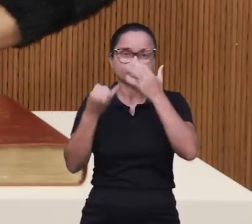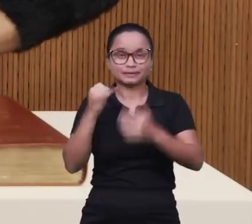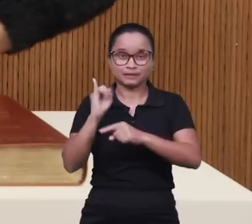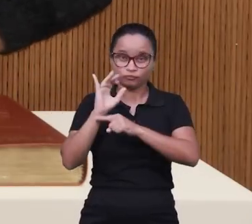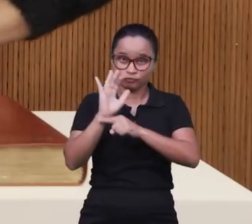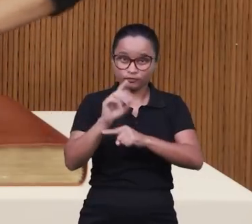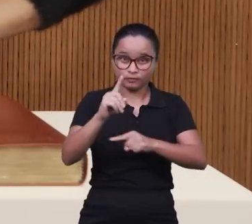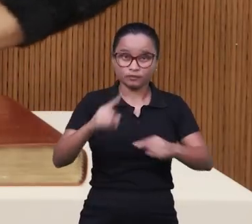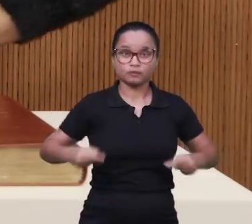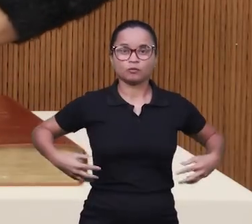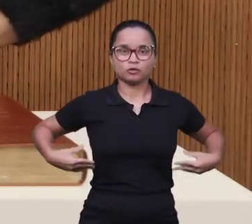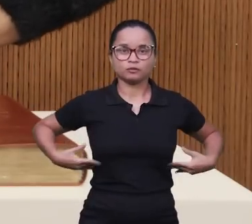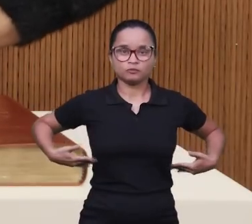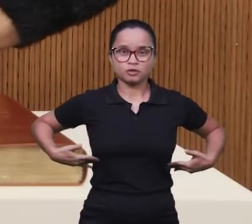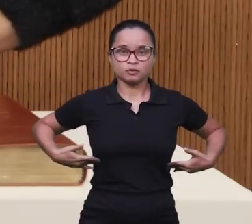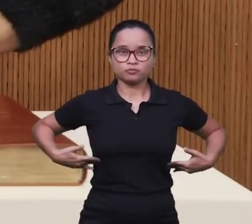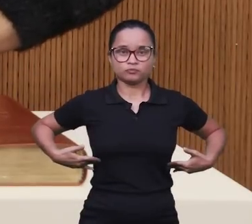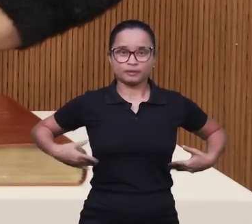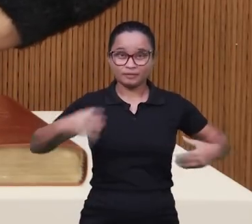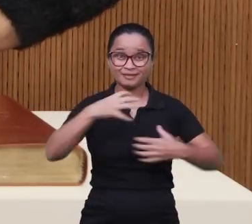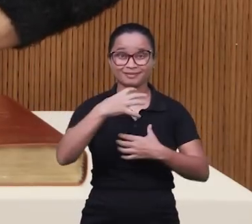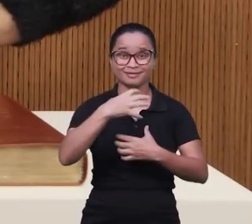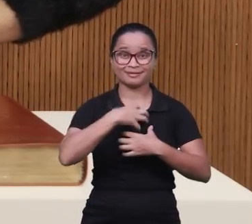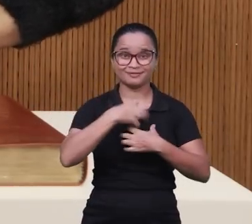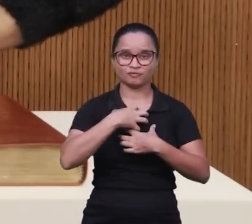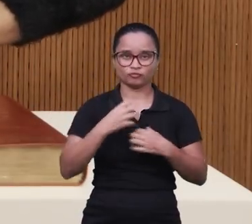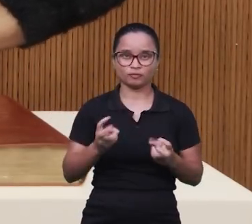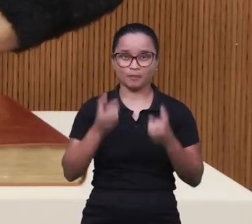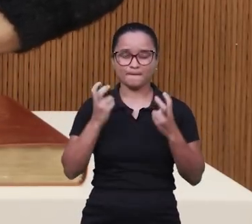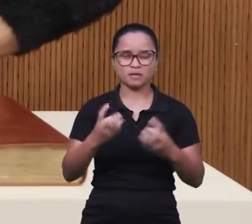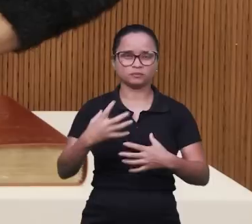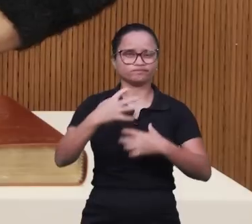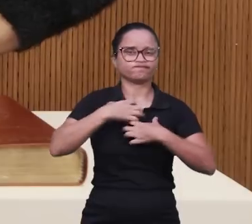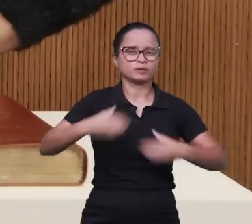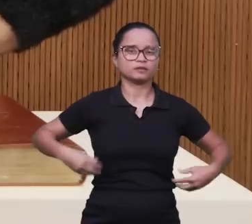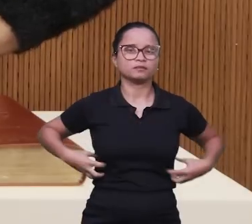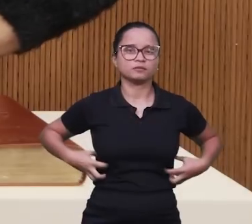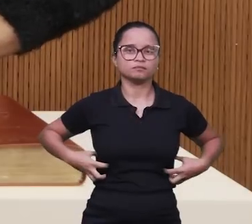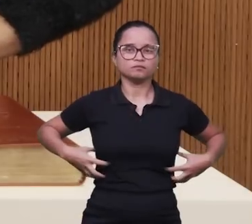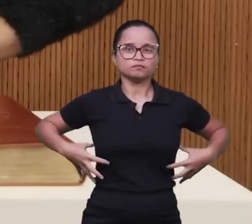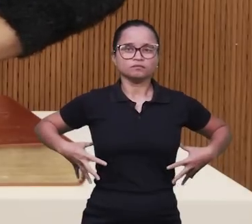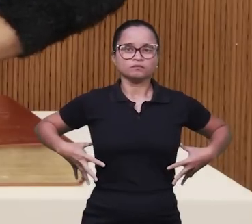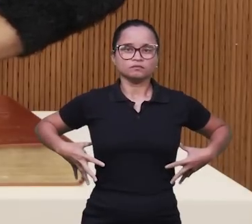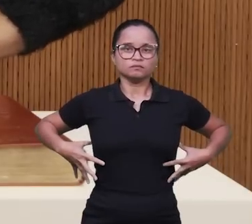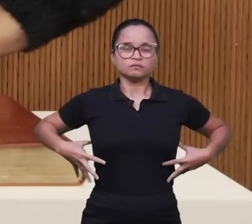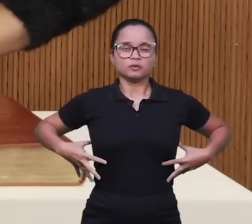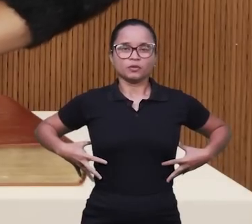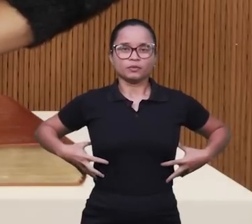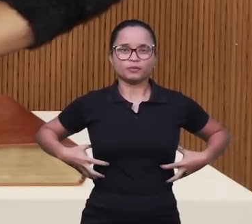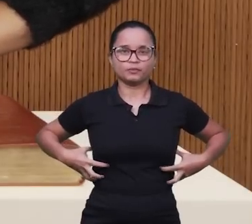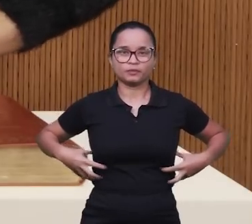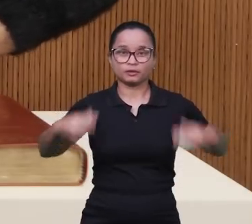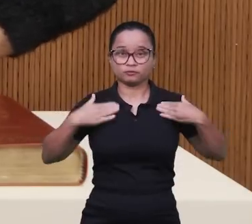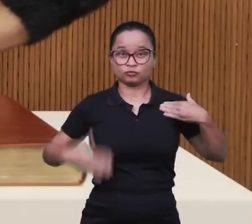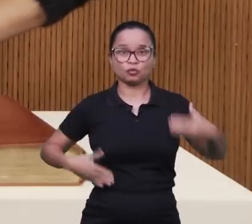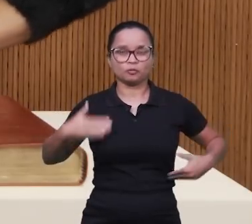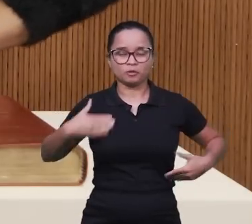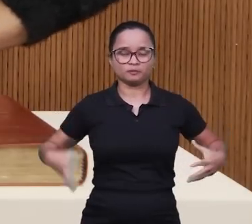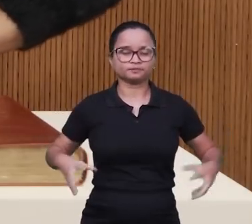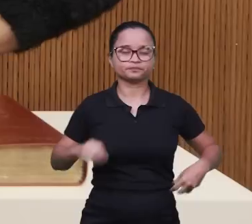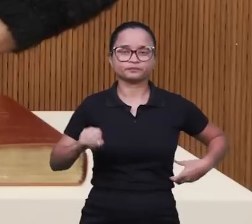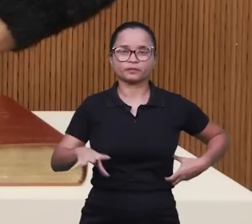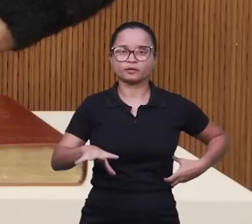Se te ajudar, coloque as mãos nas costelas para você perceber essa abertura e esse movimento físico,